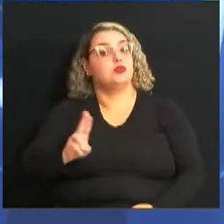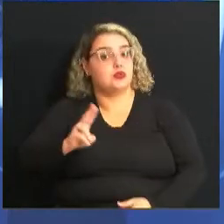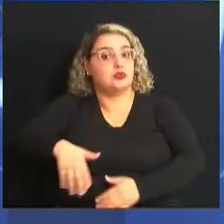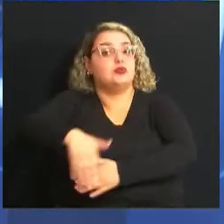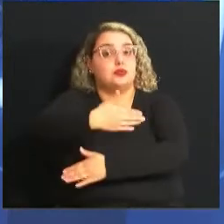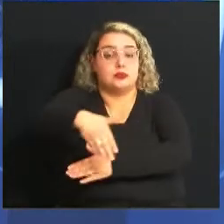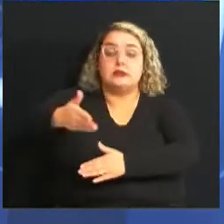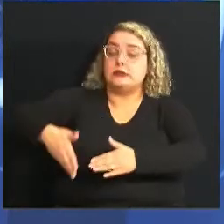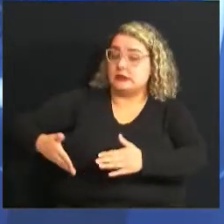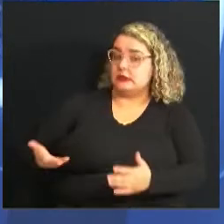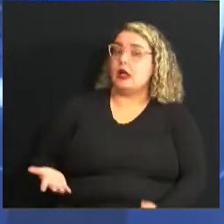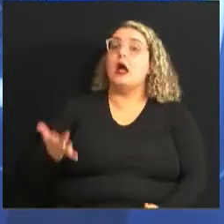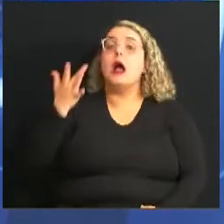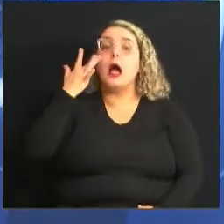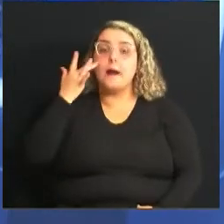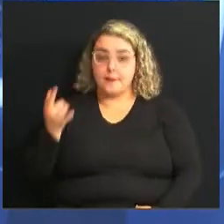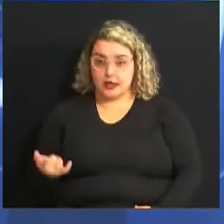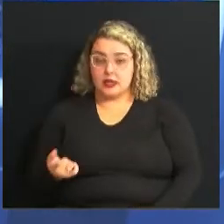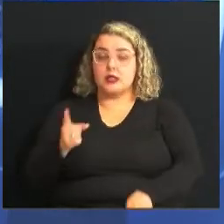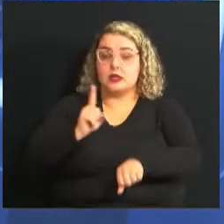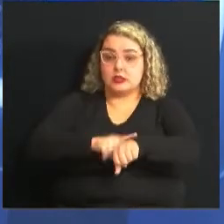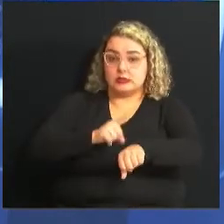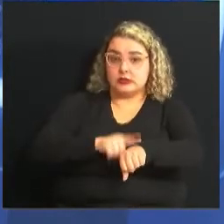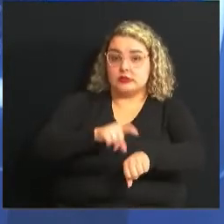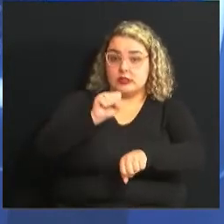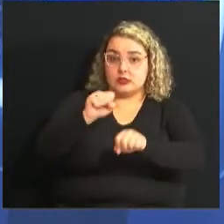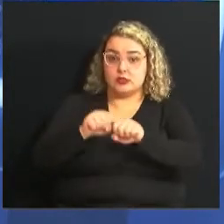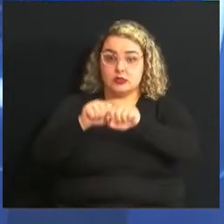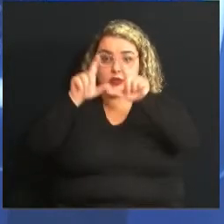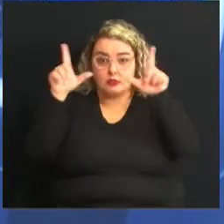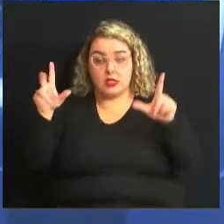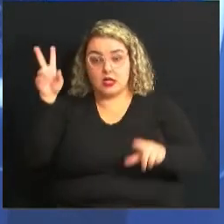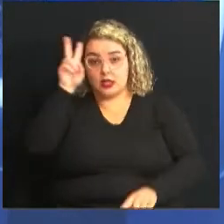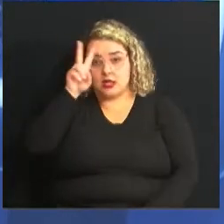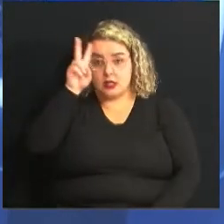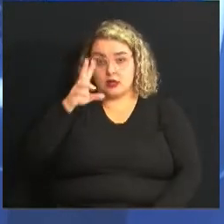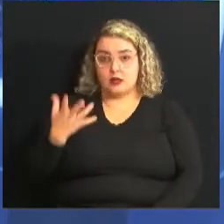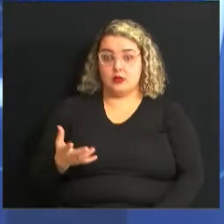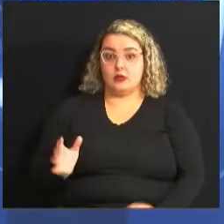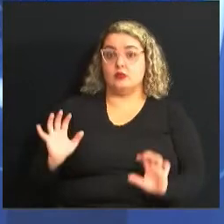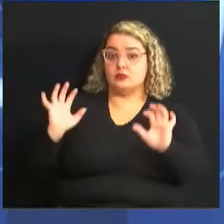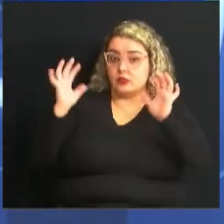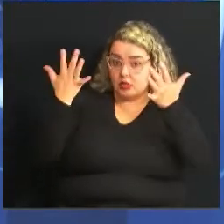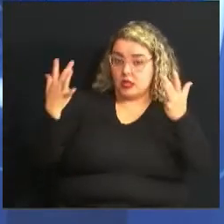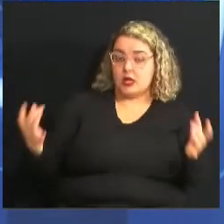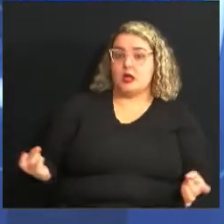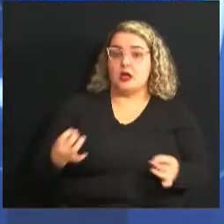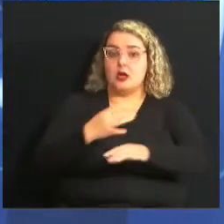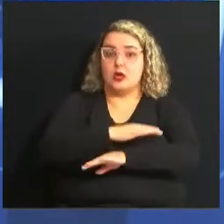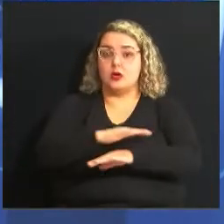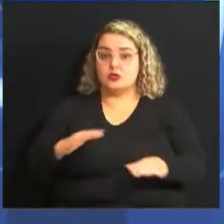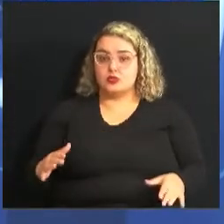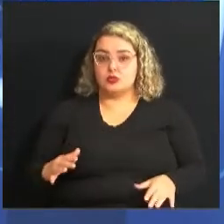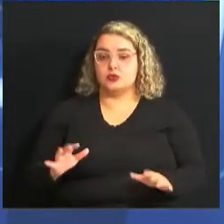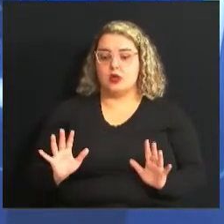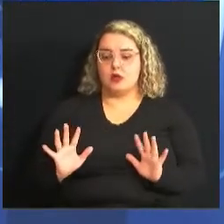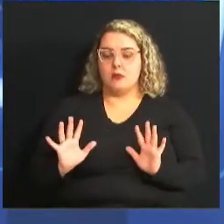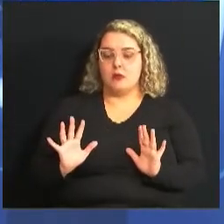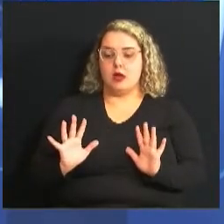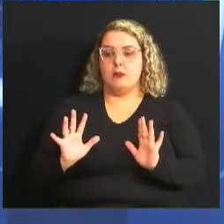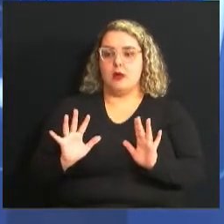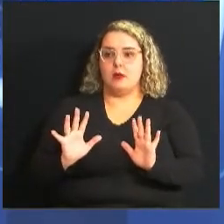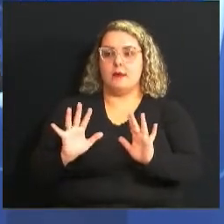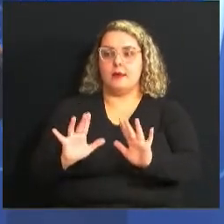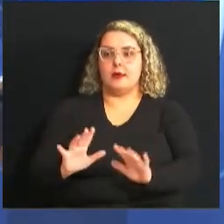Então, amanhã, a partir das 8 horas da manhã, lembrando que o evento se encerra com o desfile chamado Grito